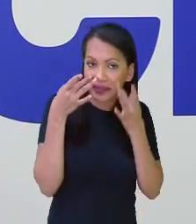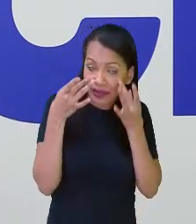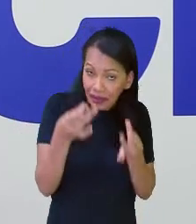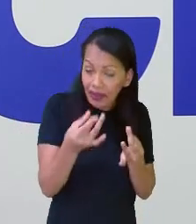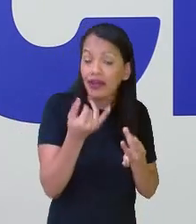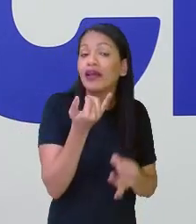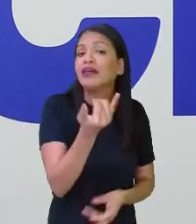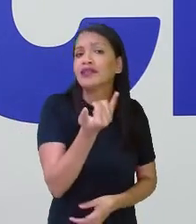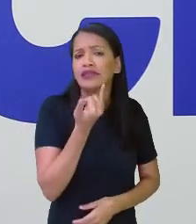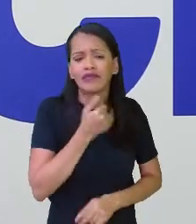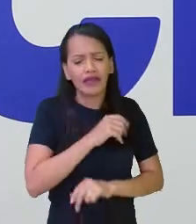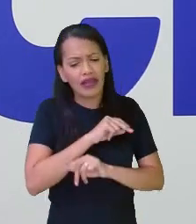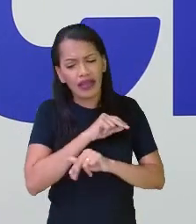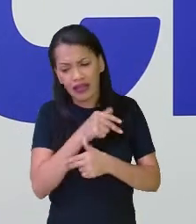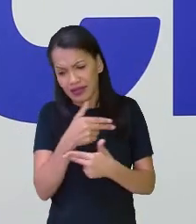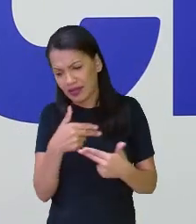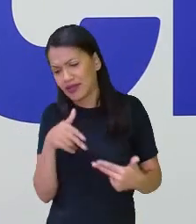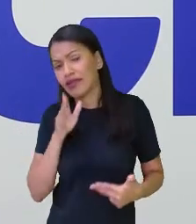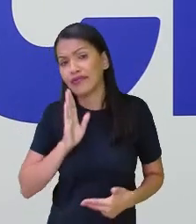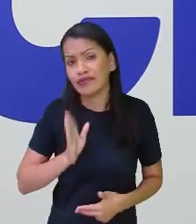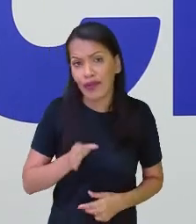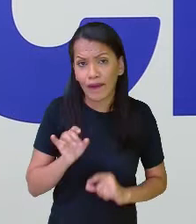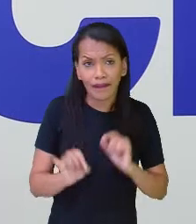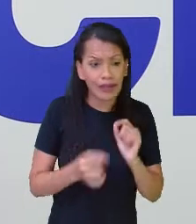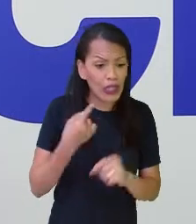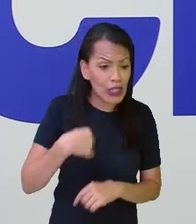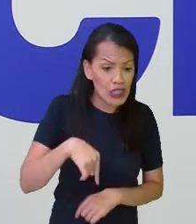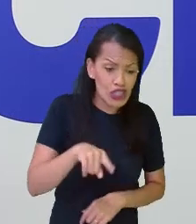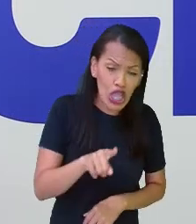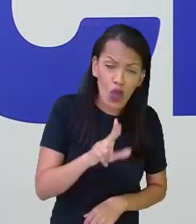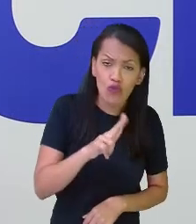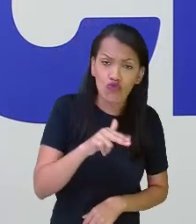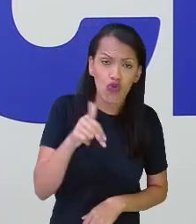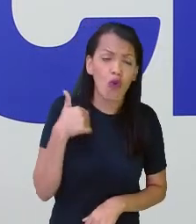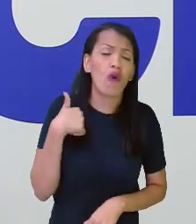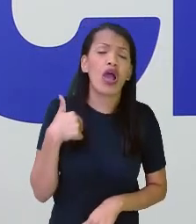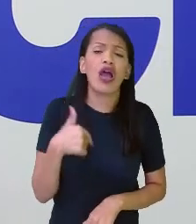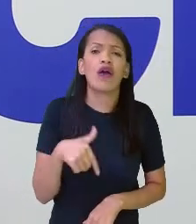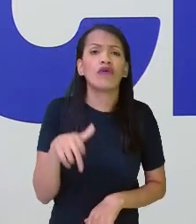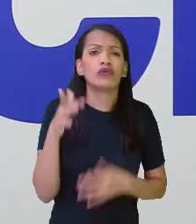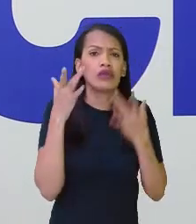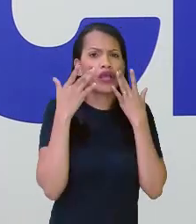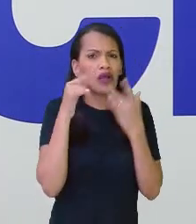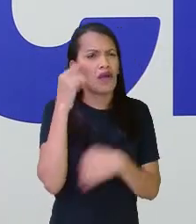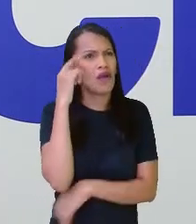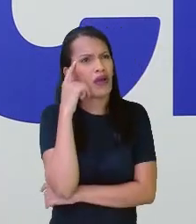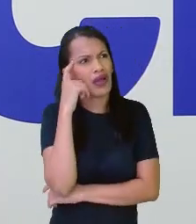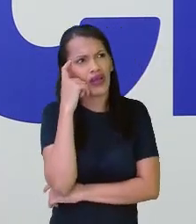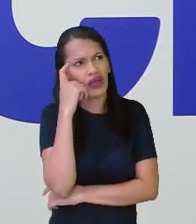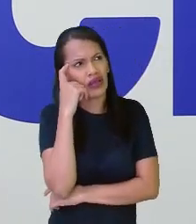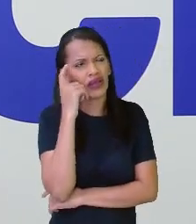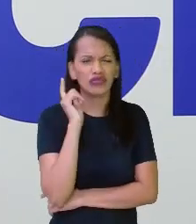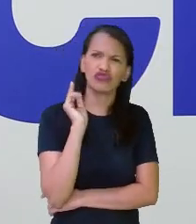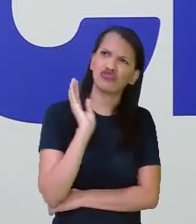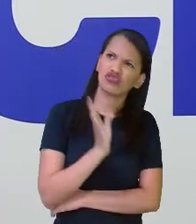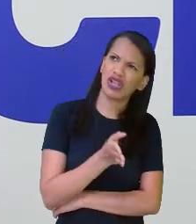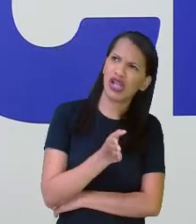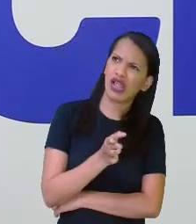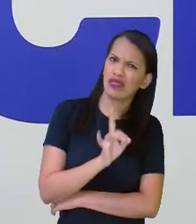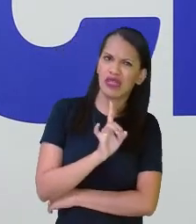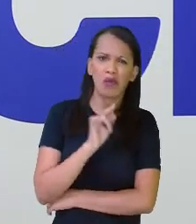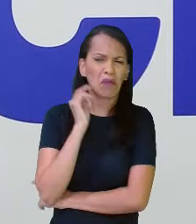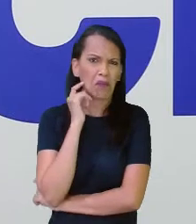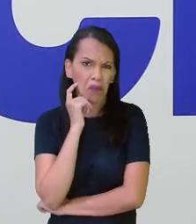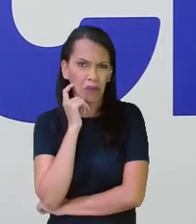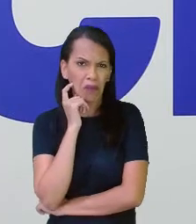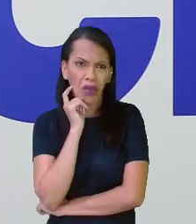falou o seguinte, ela já falou várias coisas, viu? Aham. Ela falou que não foi ao teatro. Agora eu fiquei na dúvida, porque ela botou já, não. Aí eu não